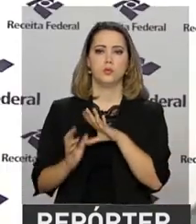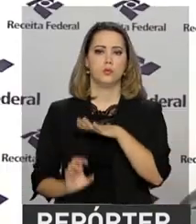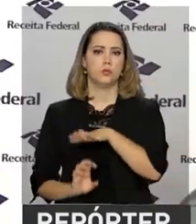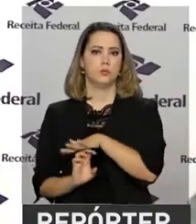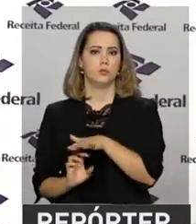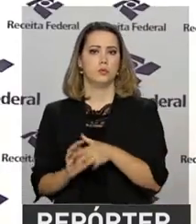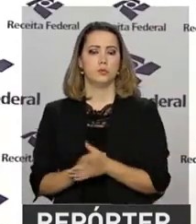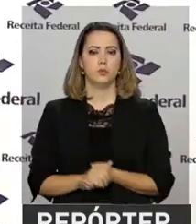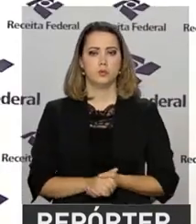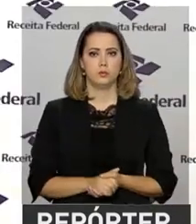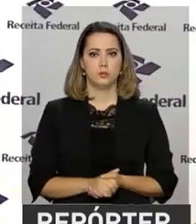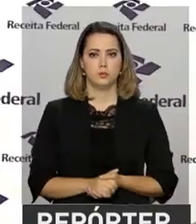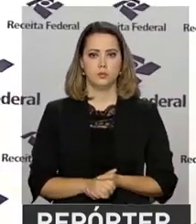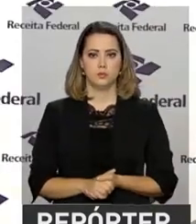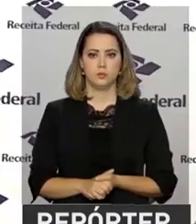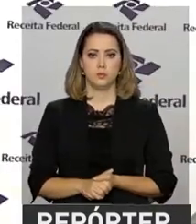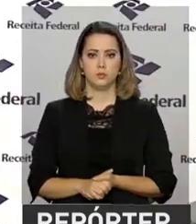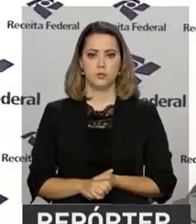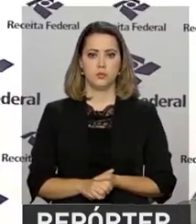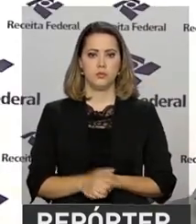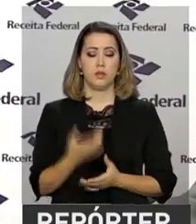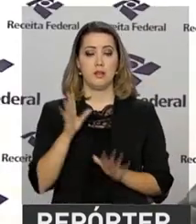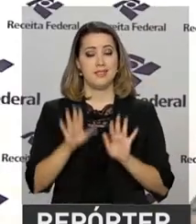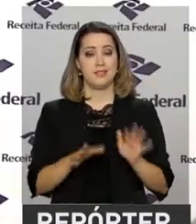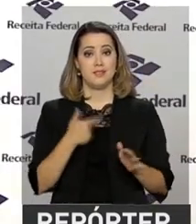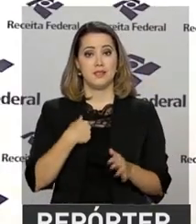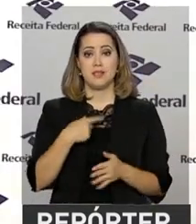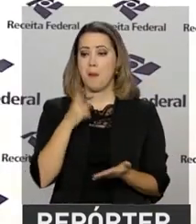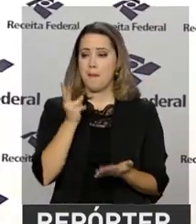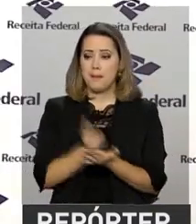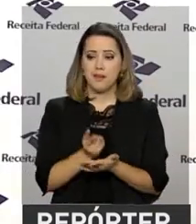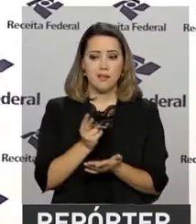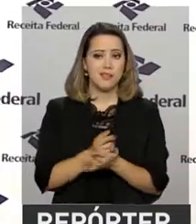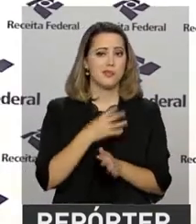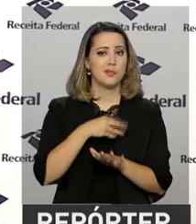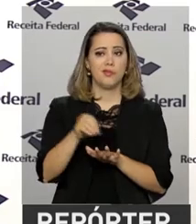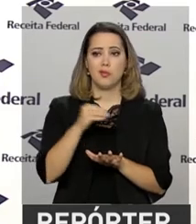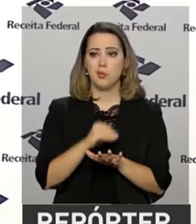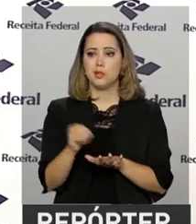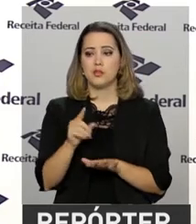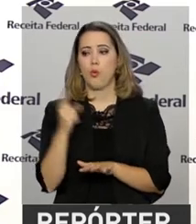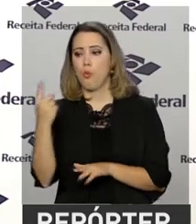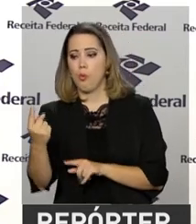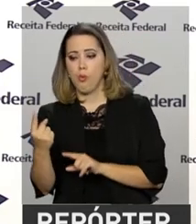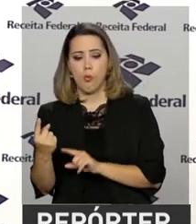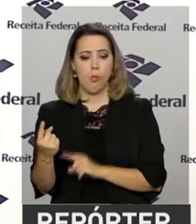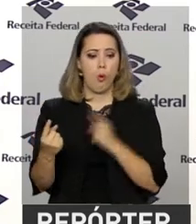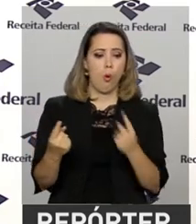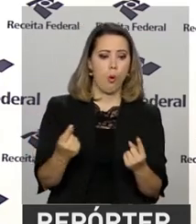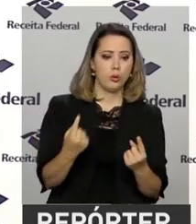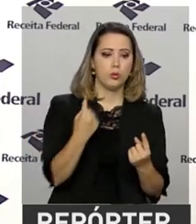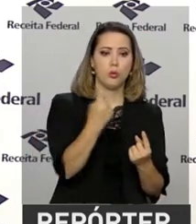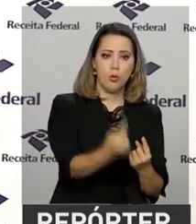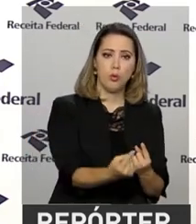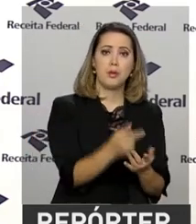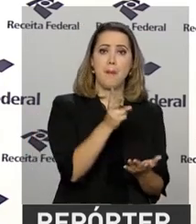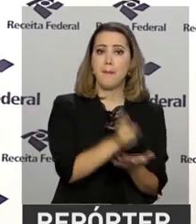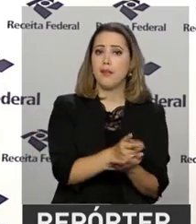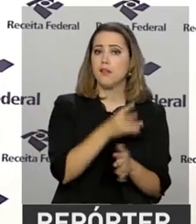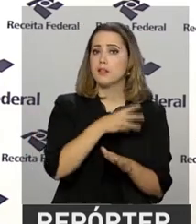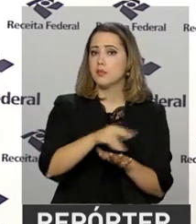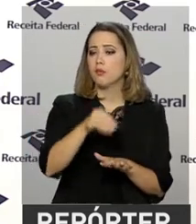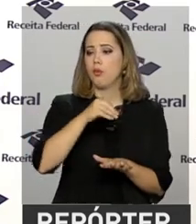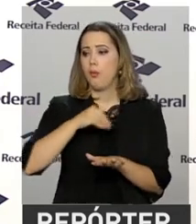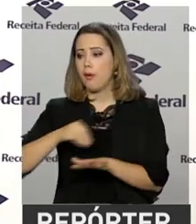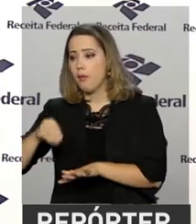empresas. O contribuinte informa a mesma informação para 2, 3 órgãos ao mesmo tempo. Tudo isso passa a ser eliminado,